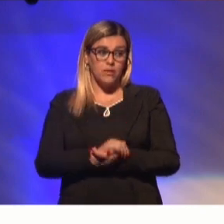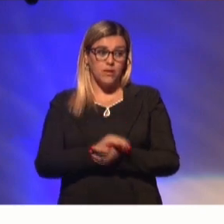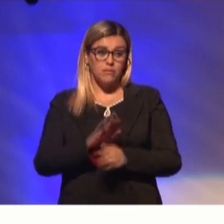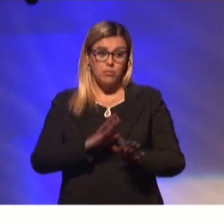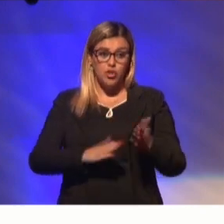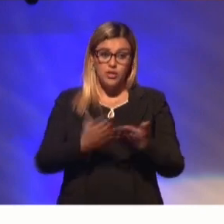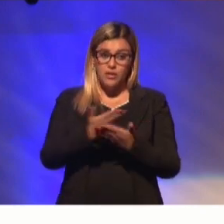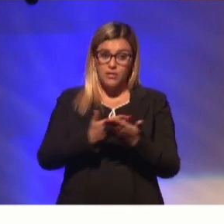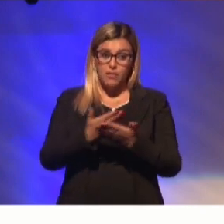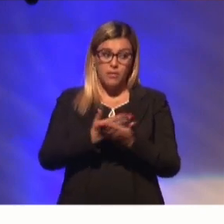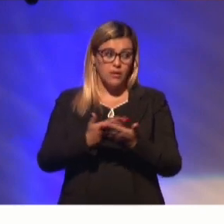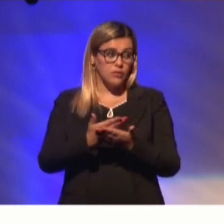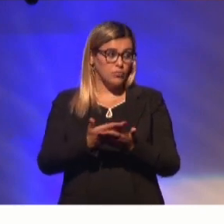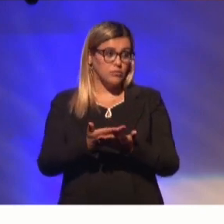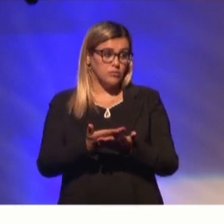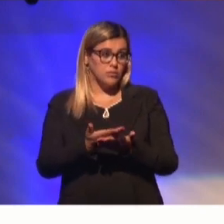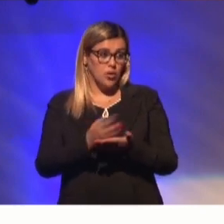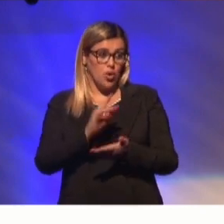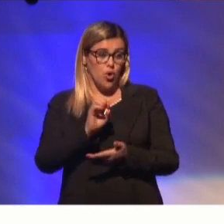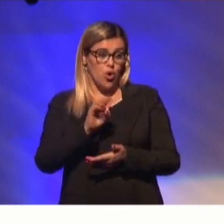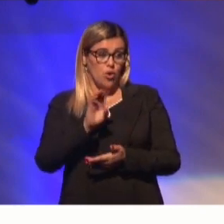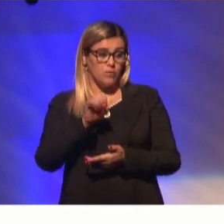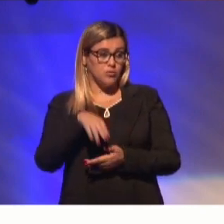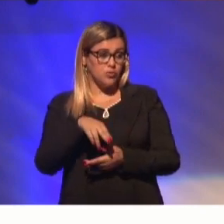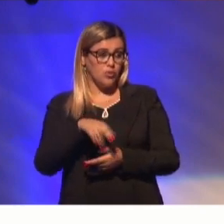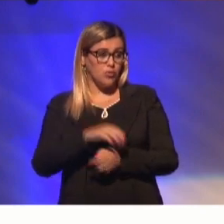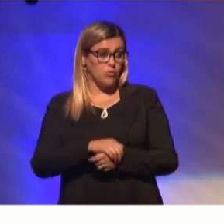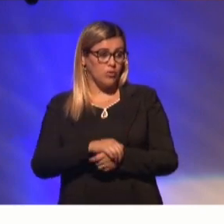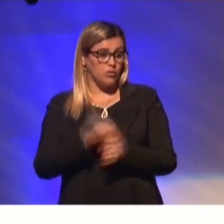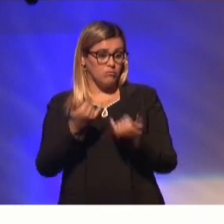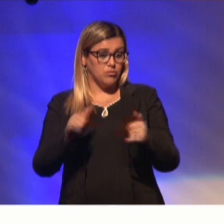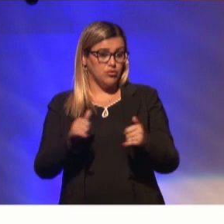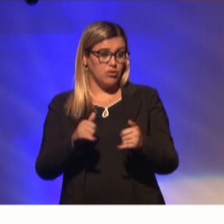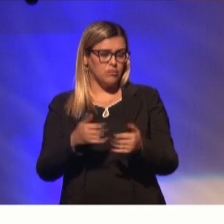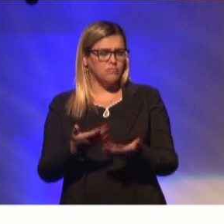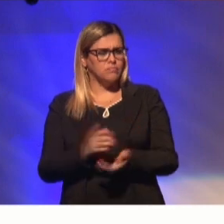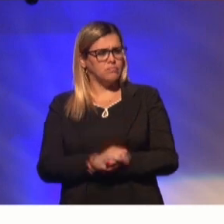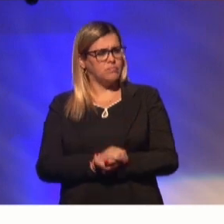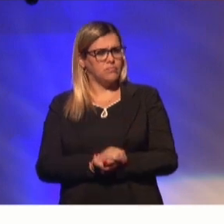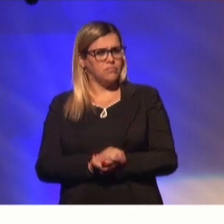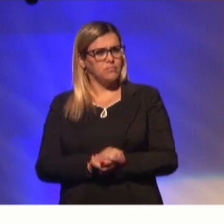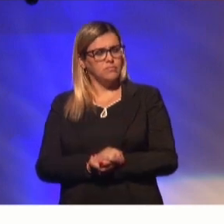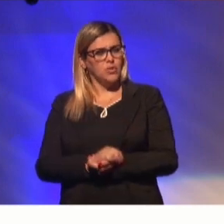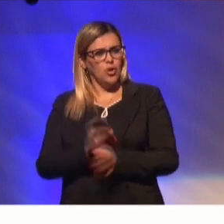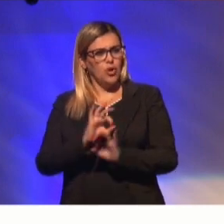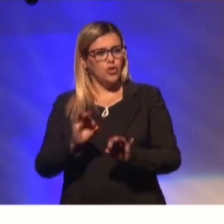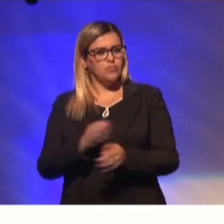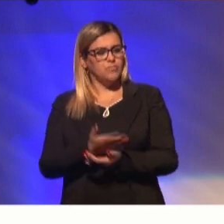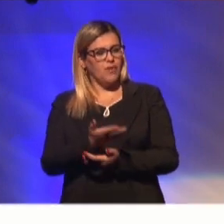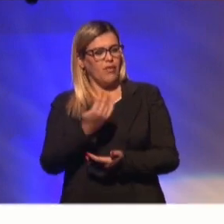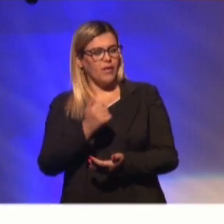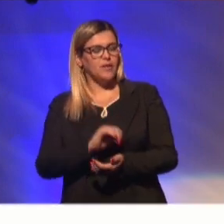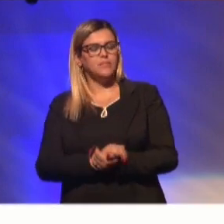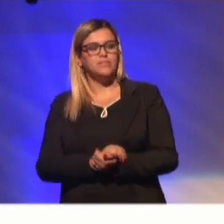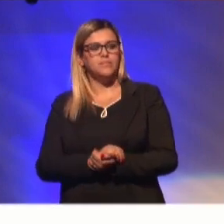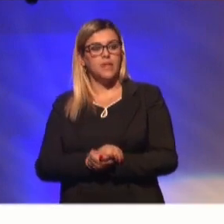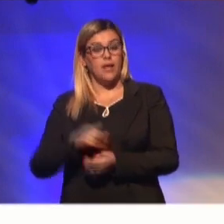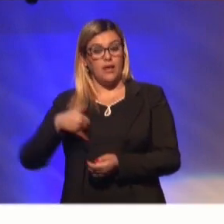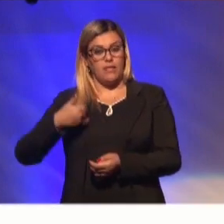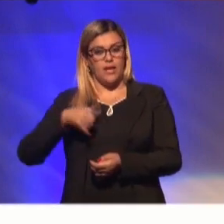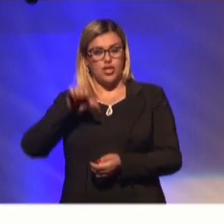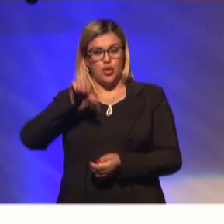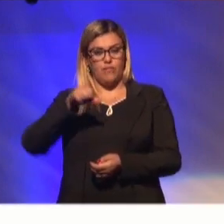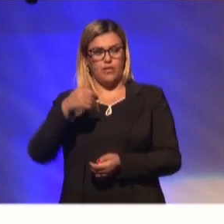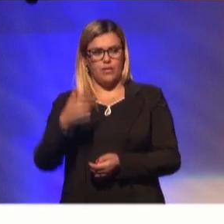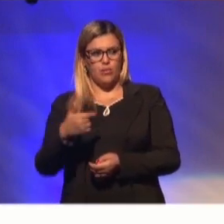vezes, tratado com uma técnica que o Robson realiza, que é a terapia por ondas de choque. Beleza, eu falei, não, ótimo, vem cá, seu fulano, 92